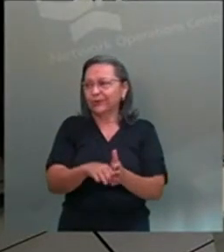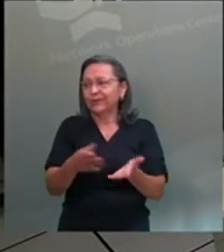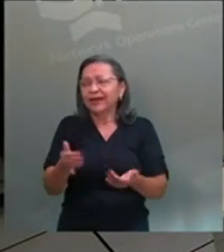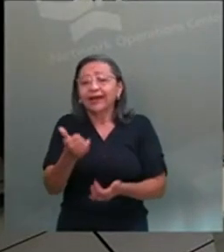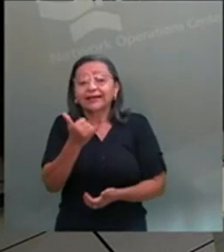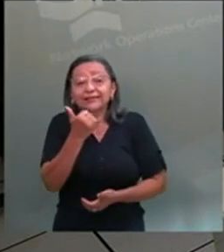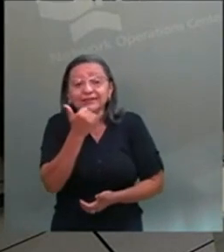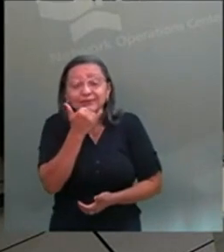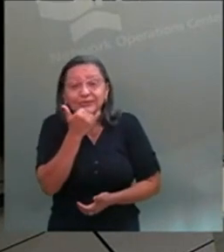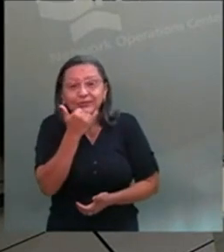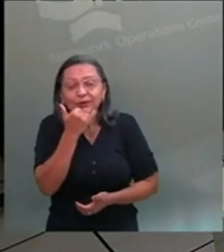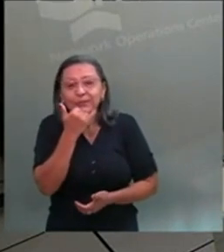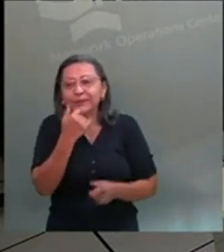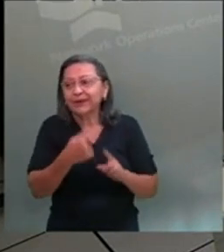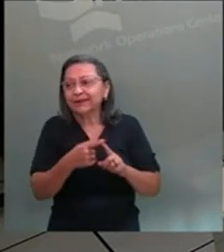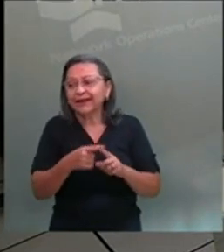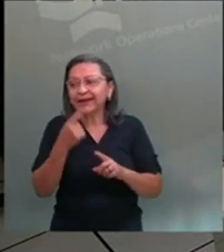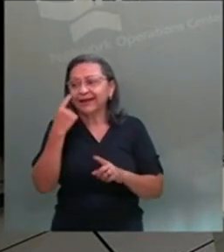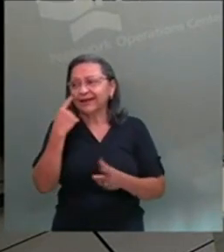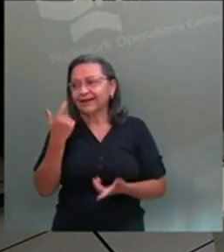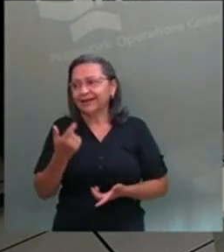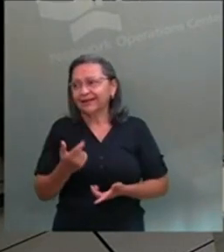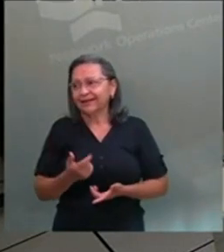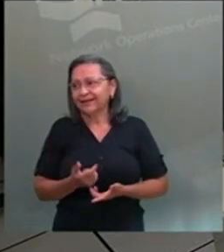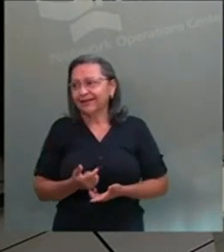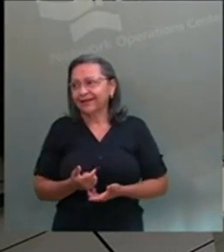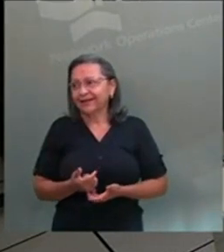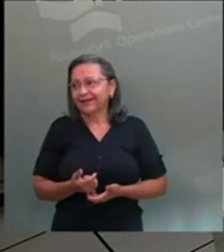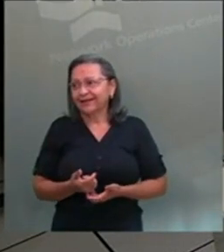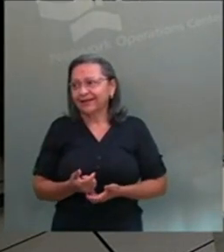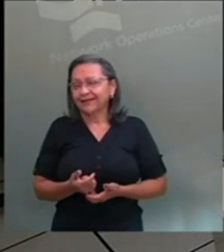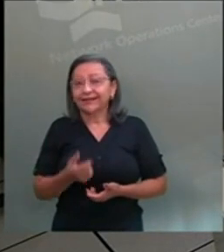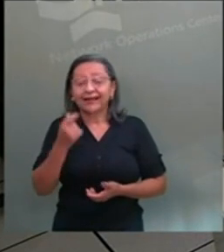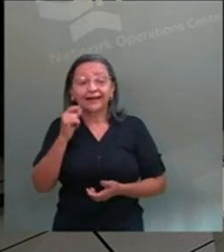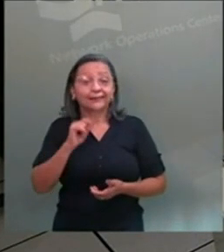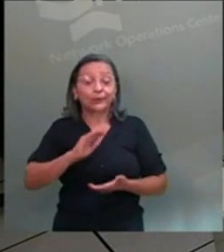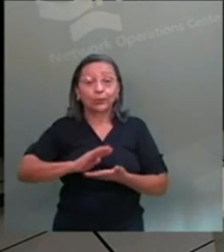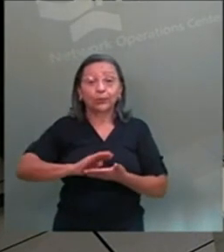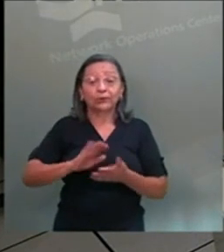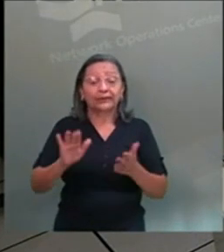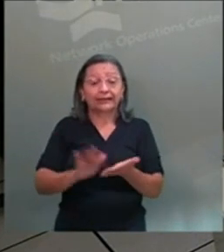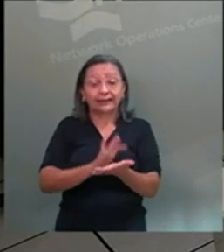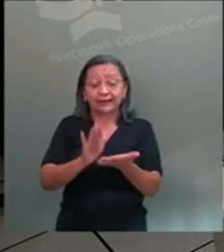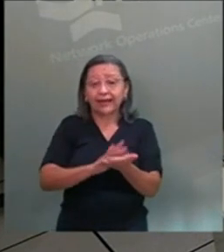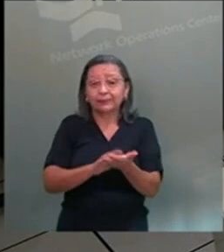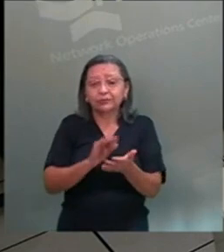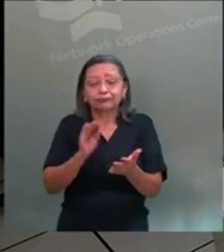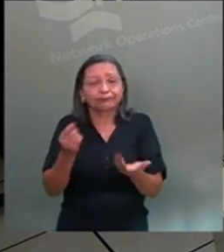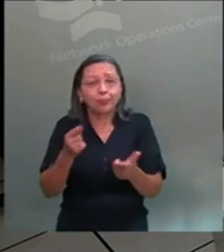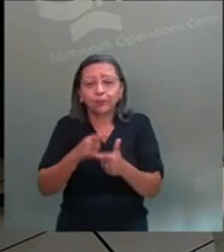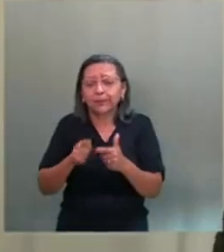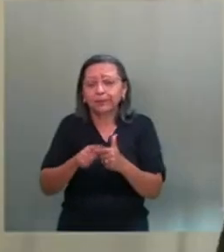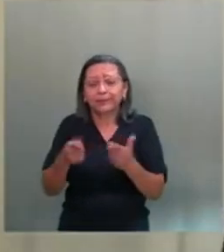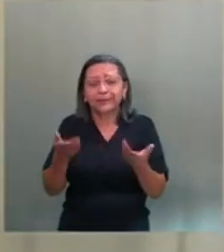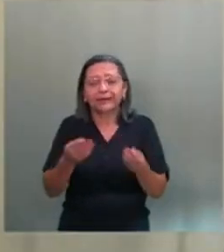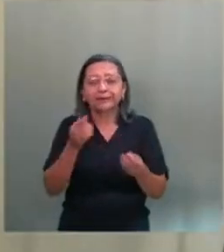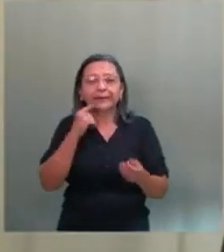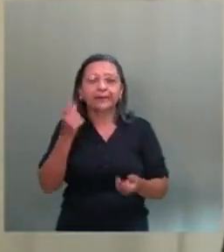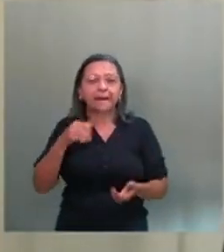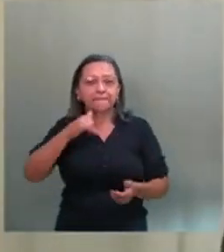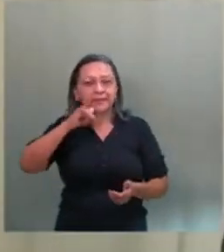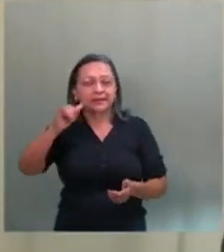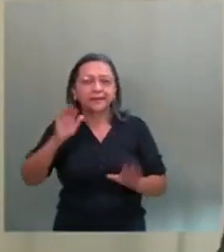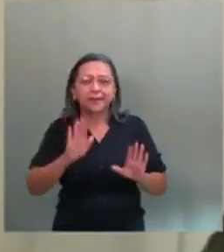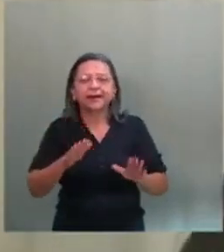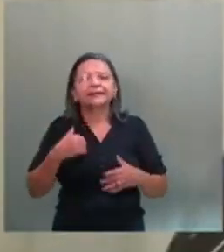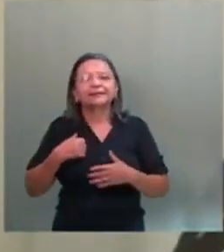Desculpa, Carlos, não. Eu estou aqui mexendo o meu tablet aqui, deu um probleminha aqui com relação à bateria, mas assim,